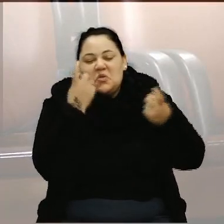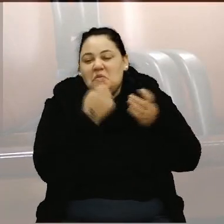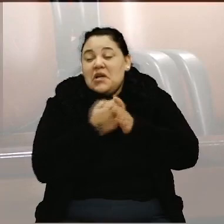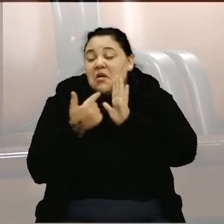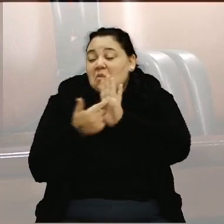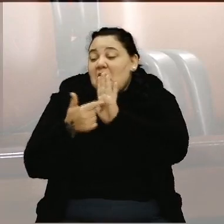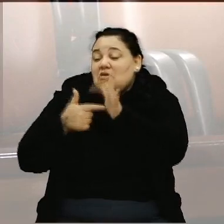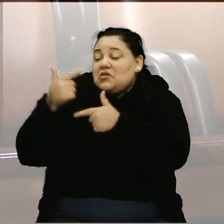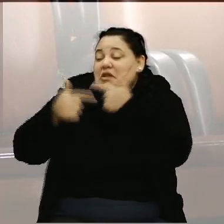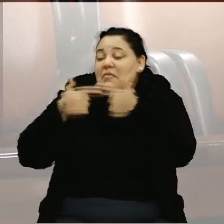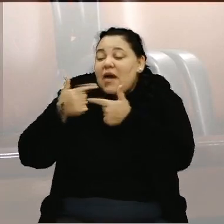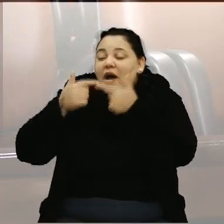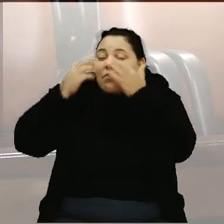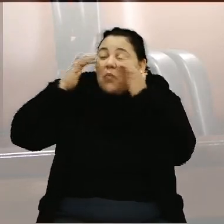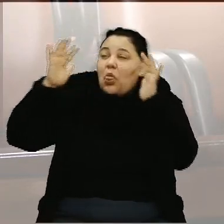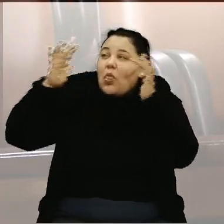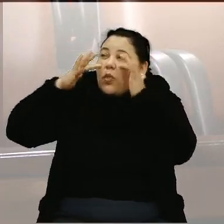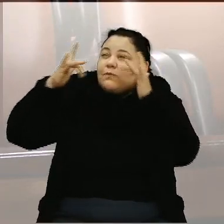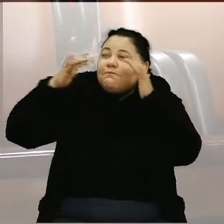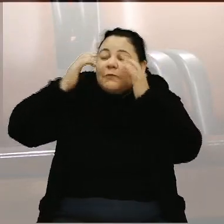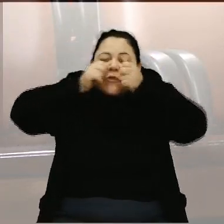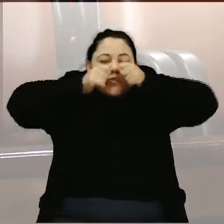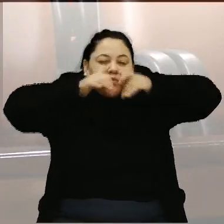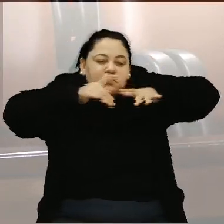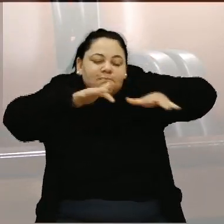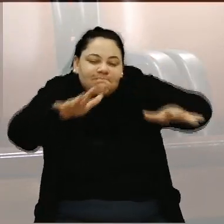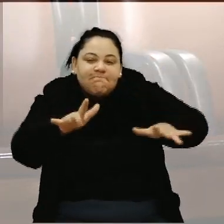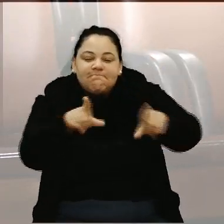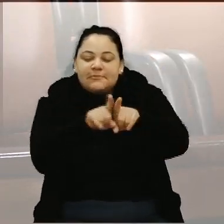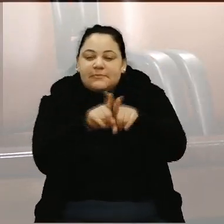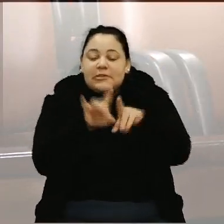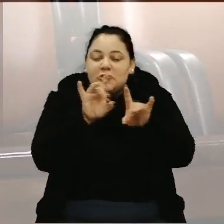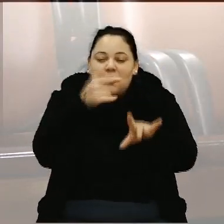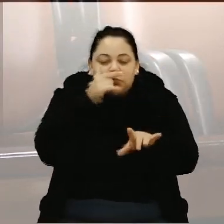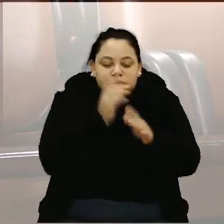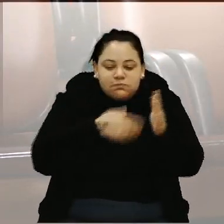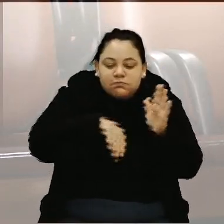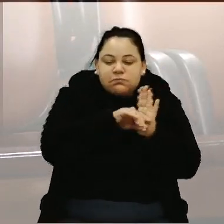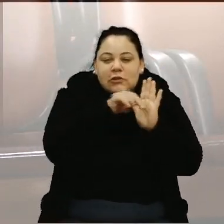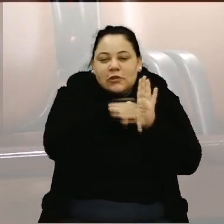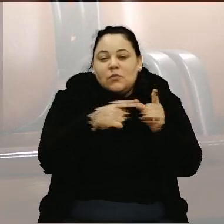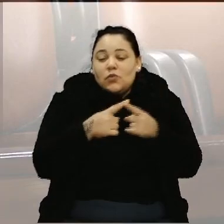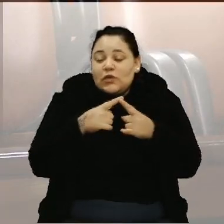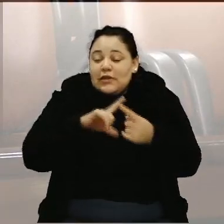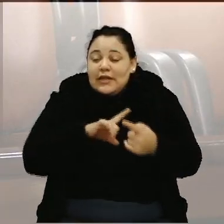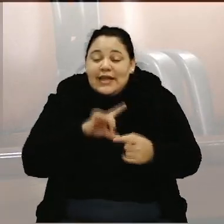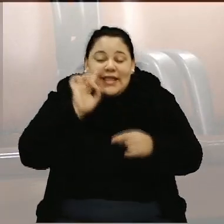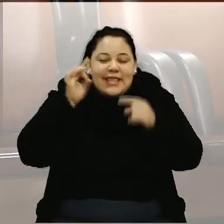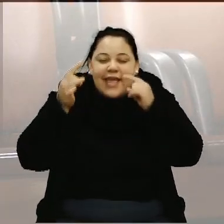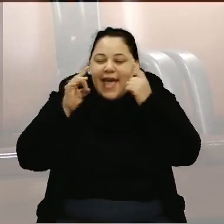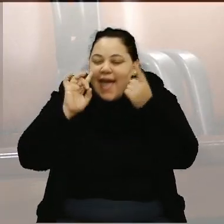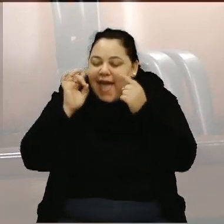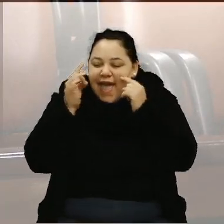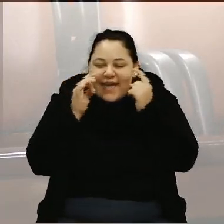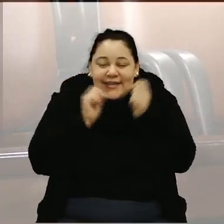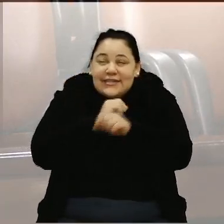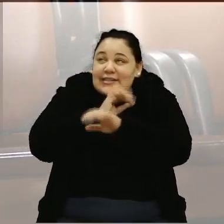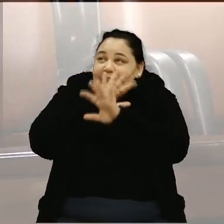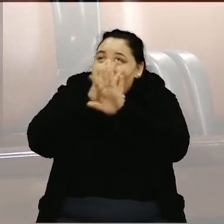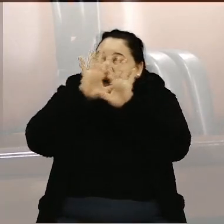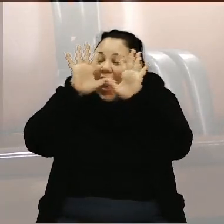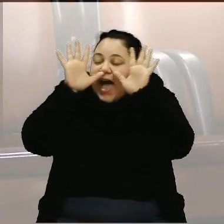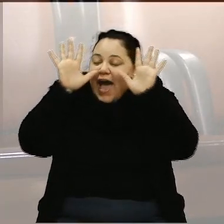distribuiu encantamento e admiração. Ele só chegou até aqui por ter ideias claras e sonhos consistentes.